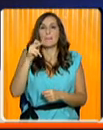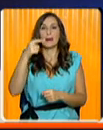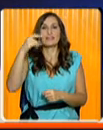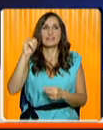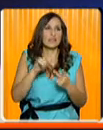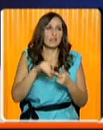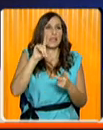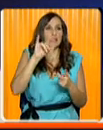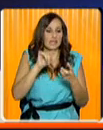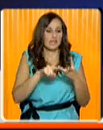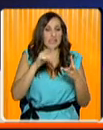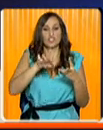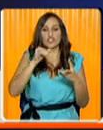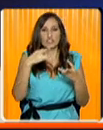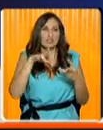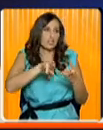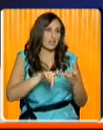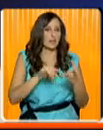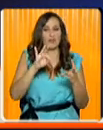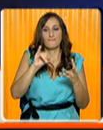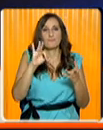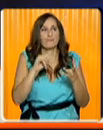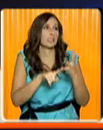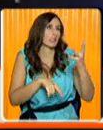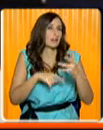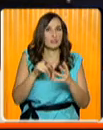Patia, a Fifi, a Lili, a Xixico, sempre assim, não é?